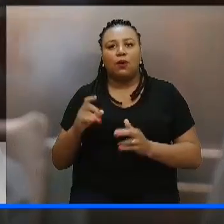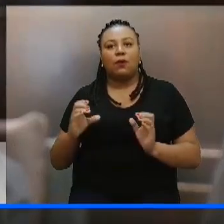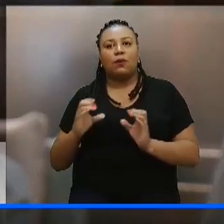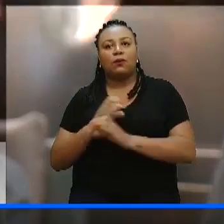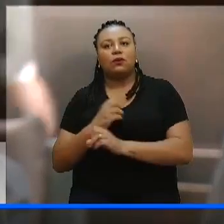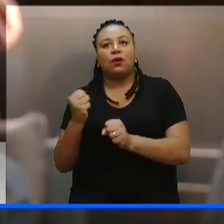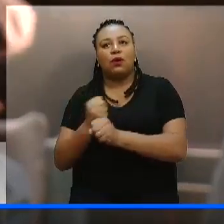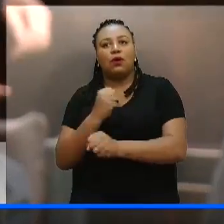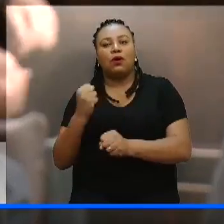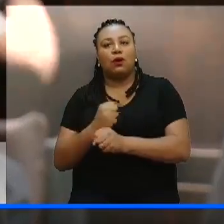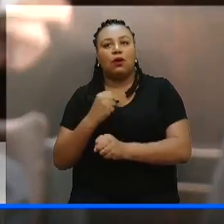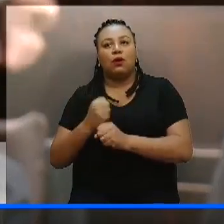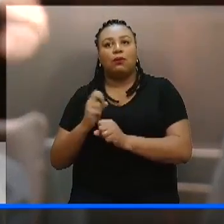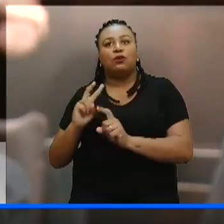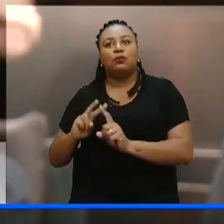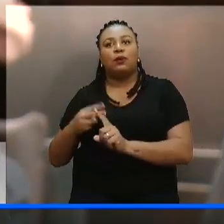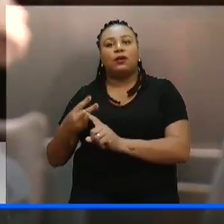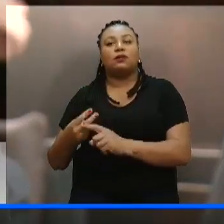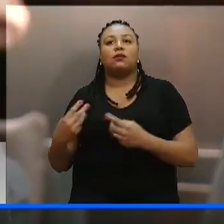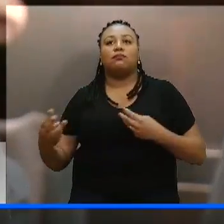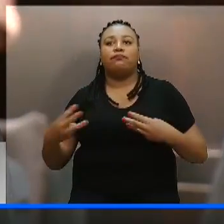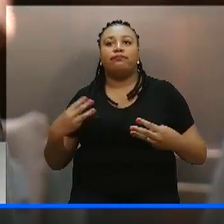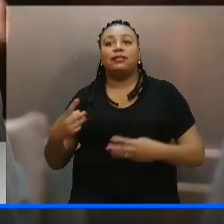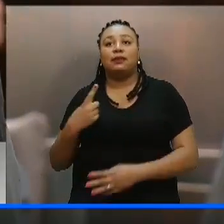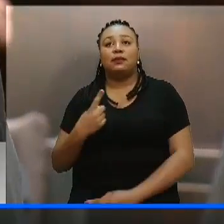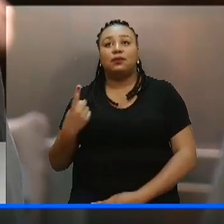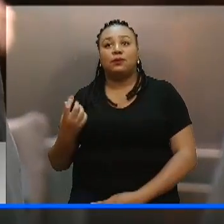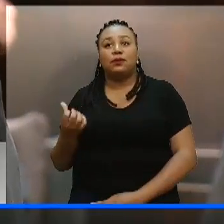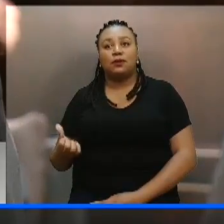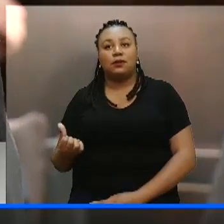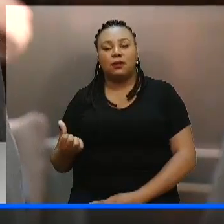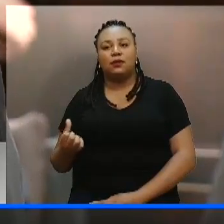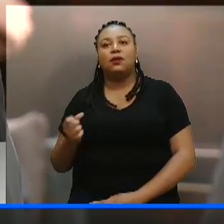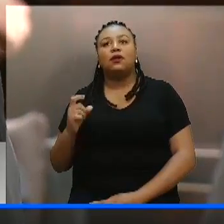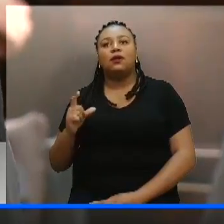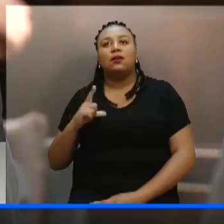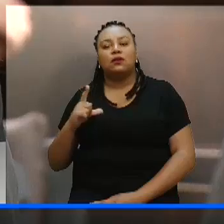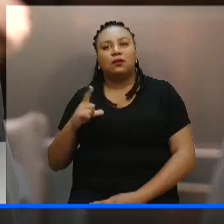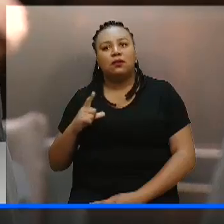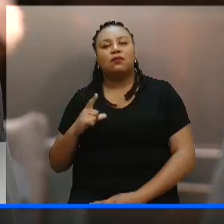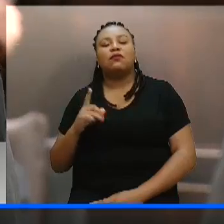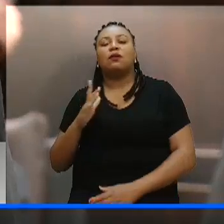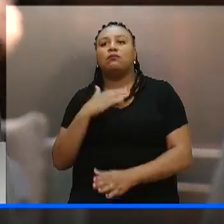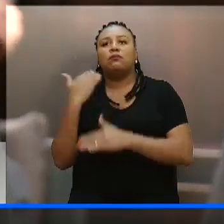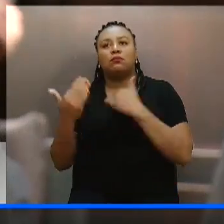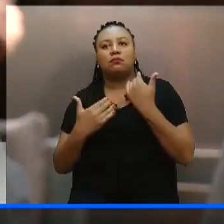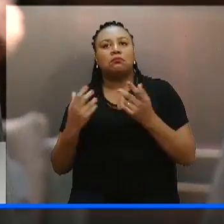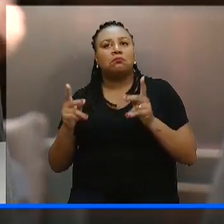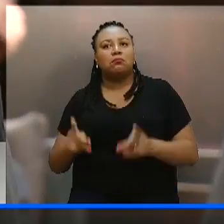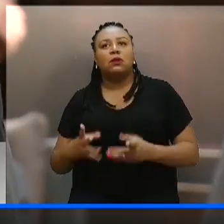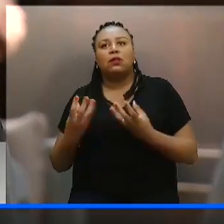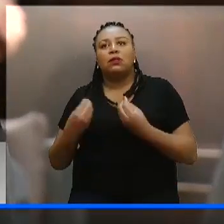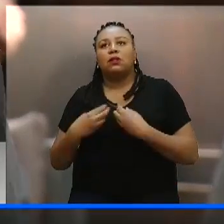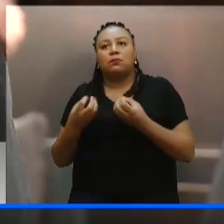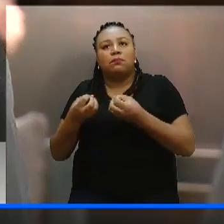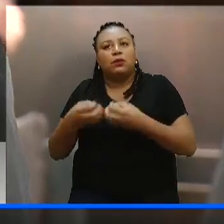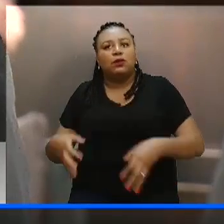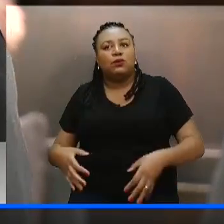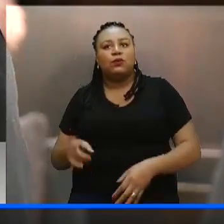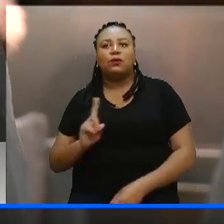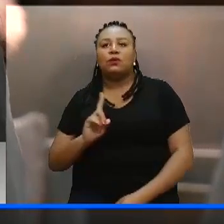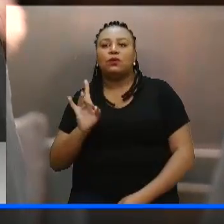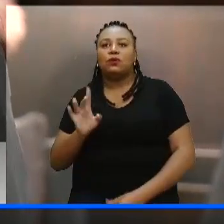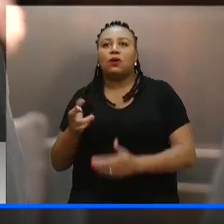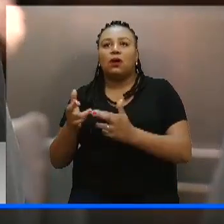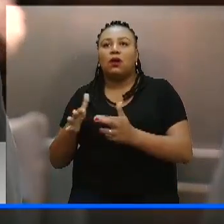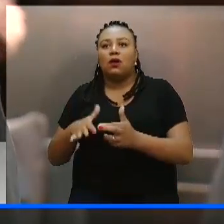das obras da de duplicação da br 116 que vem se falando muitas vidas e causando prejuízo não só para